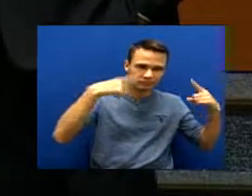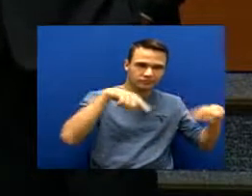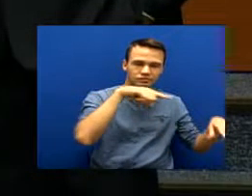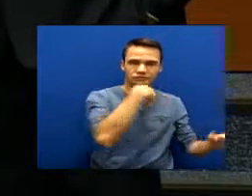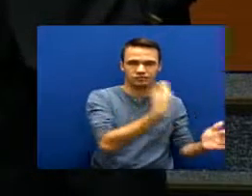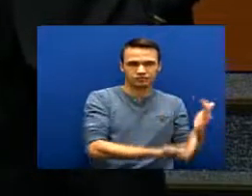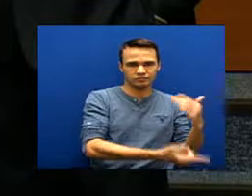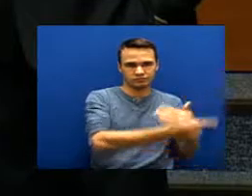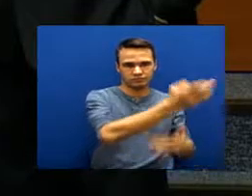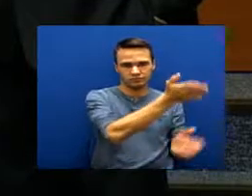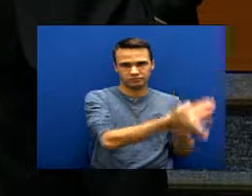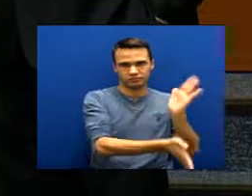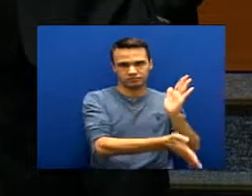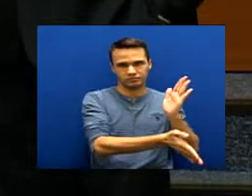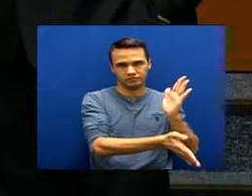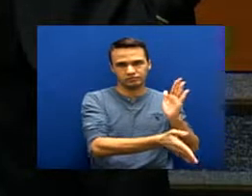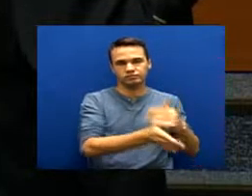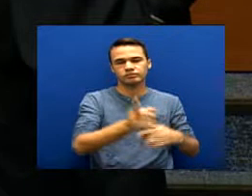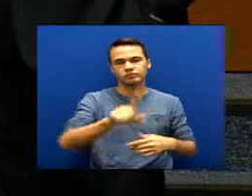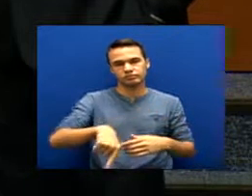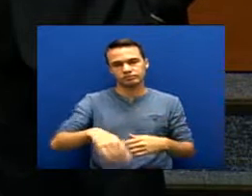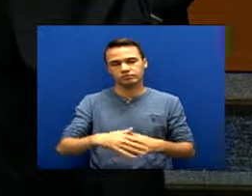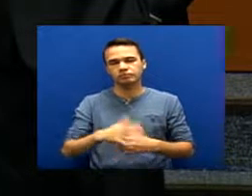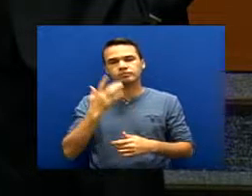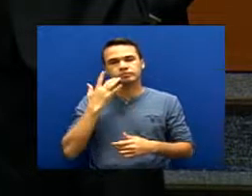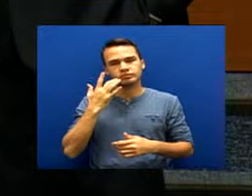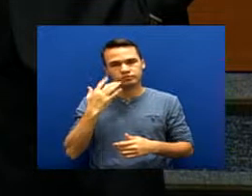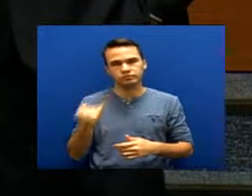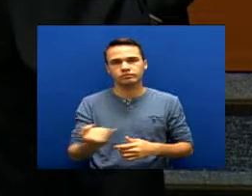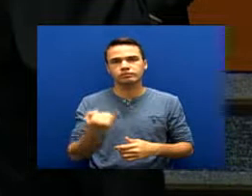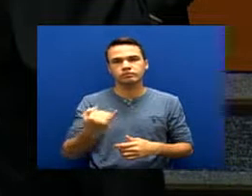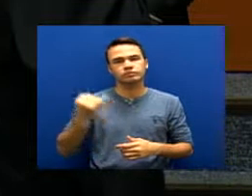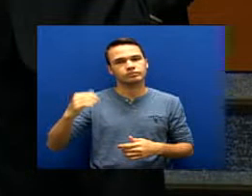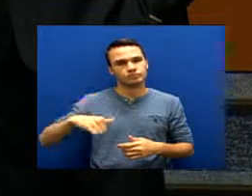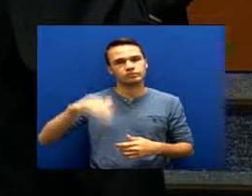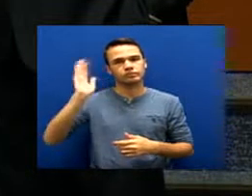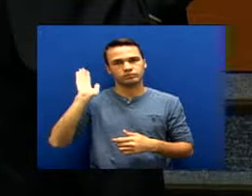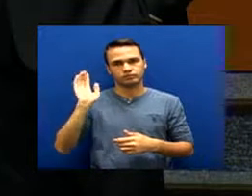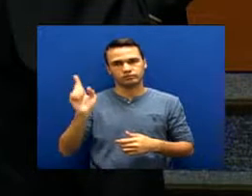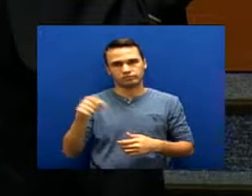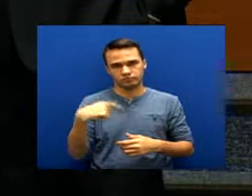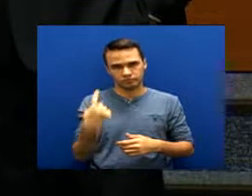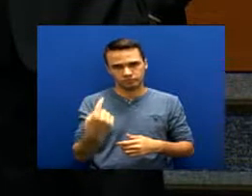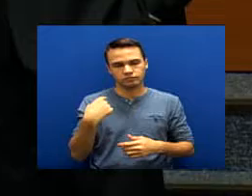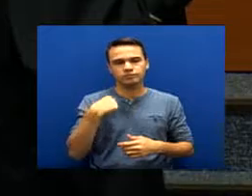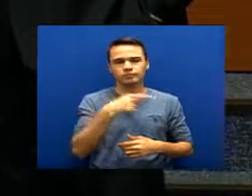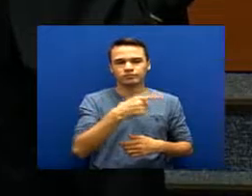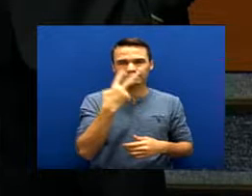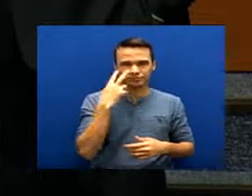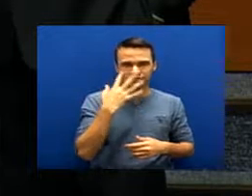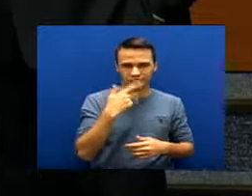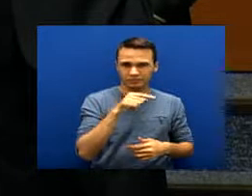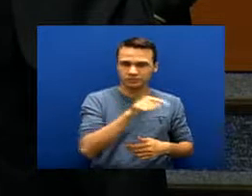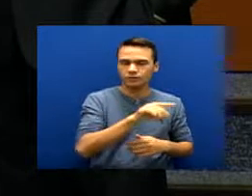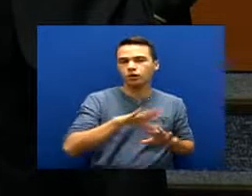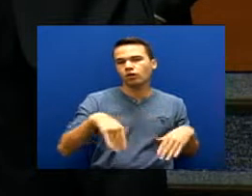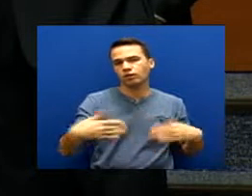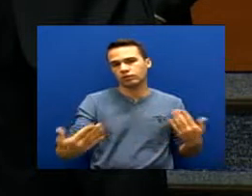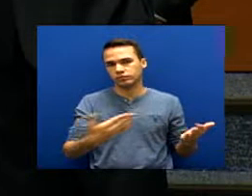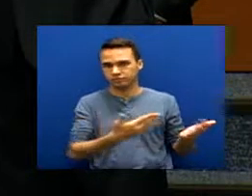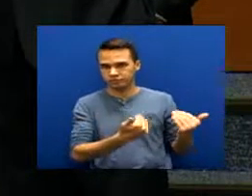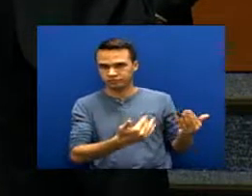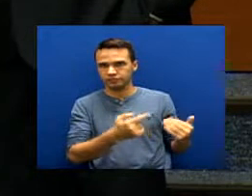né? Enquanto vocês não percebem a ruína de José. Sorocaba mesmo, como era Sorocaba há